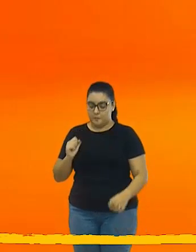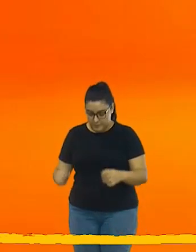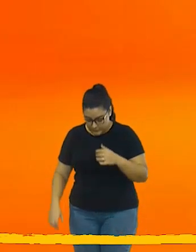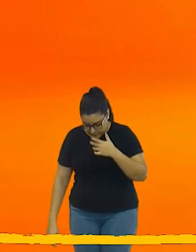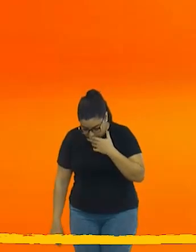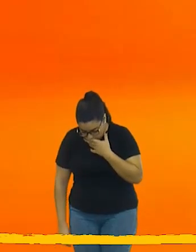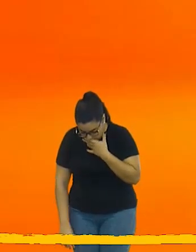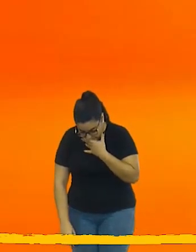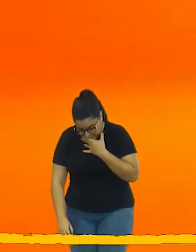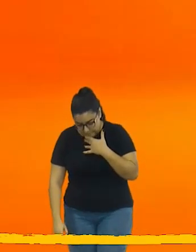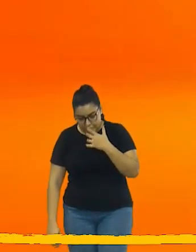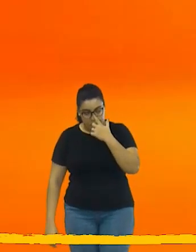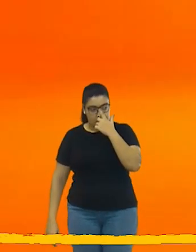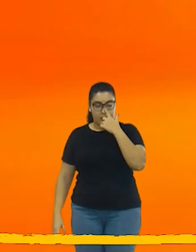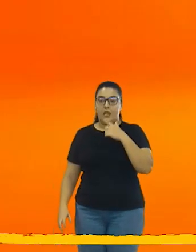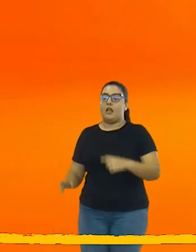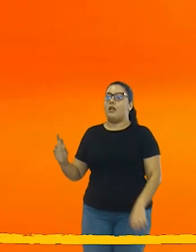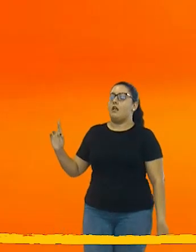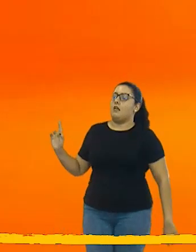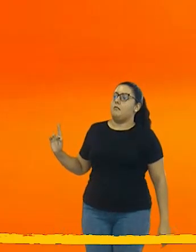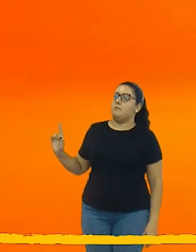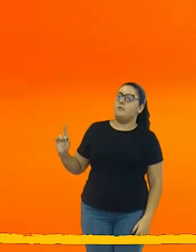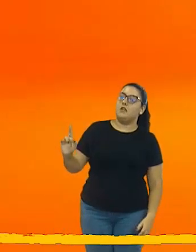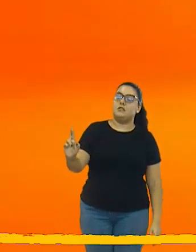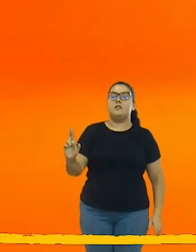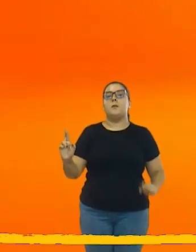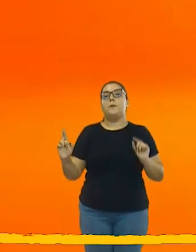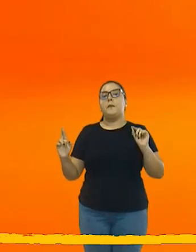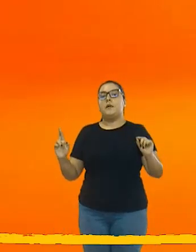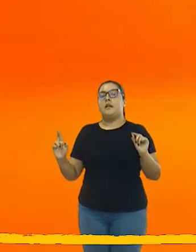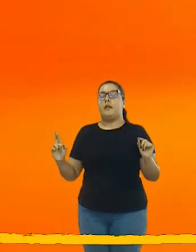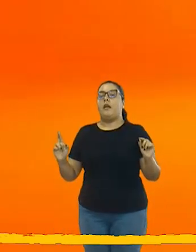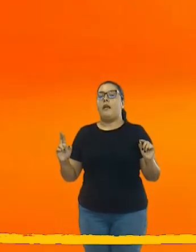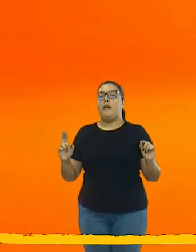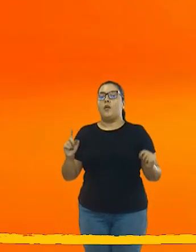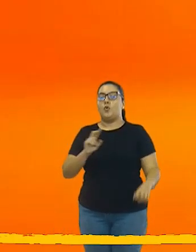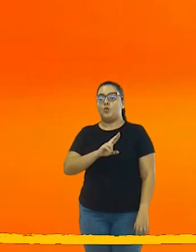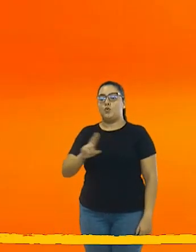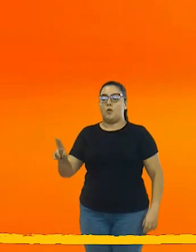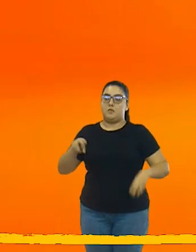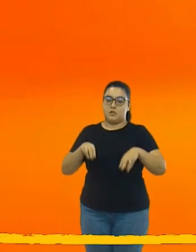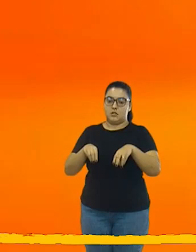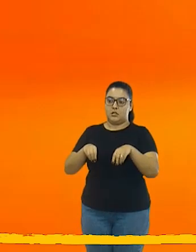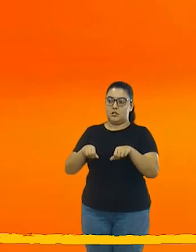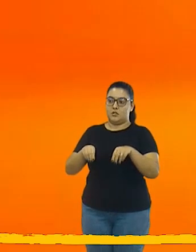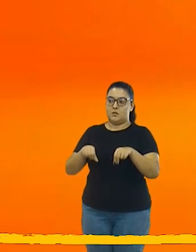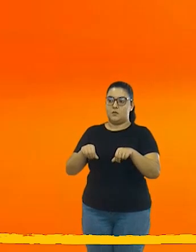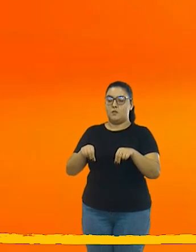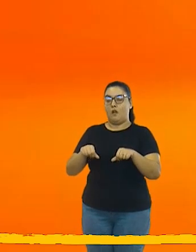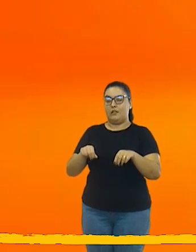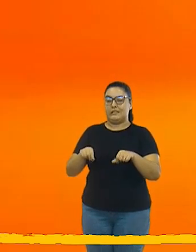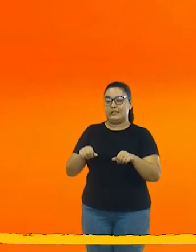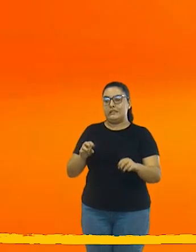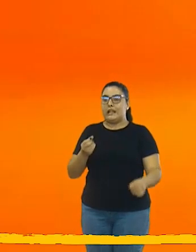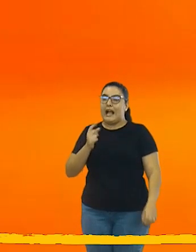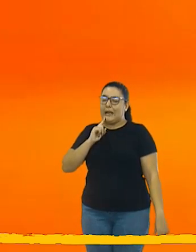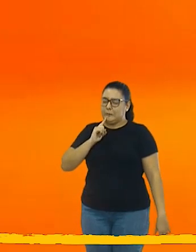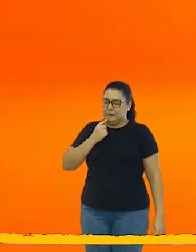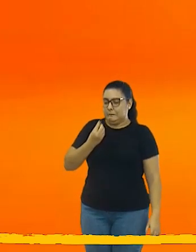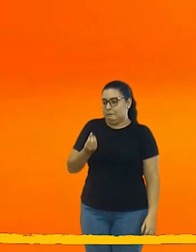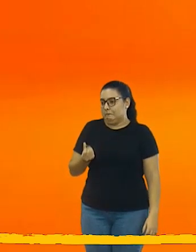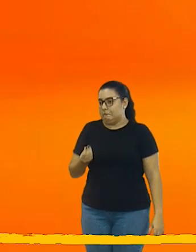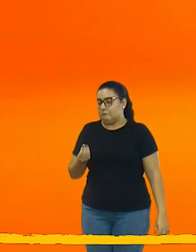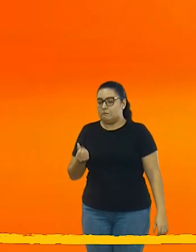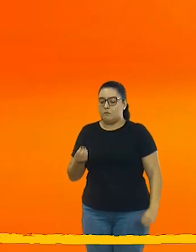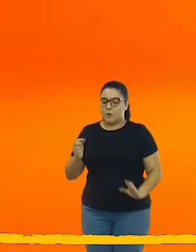De uma forma geral, representa-se no solo do cerrado um latossolo ácido, de